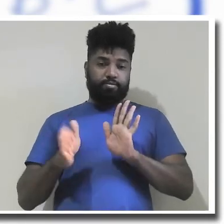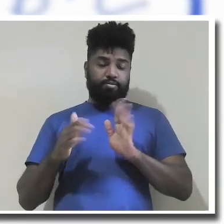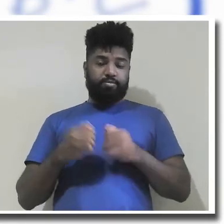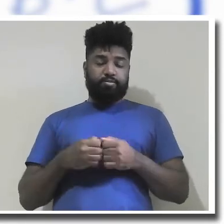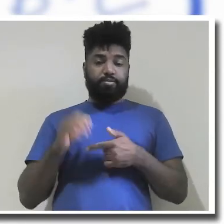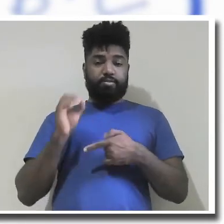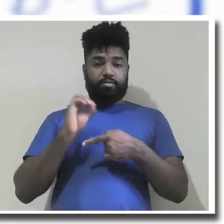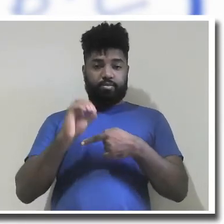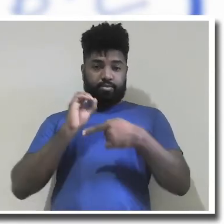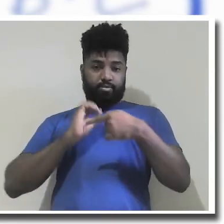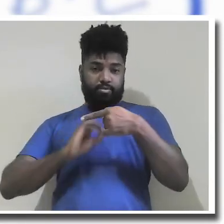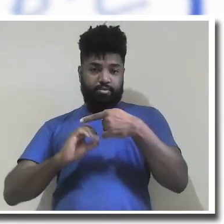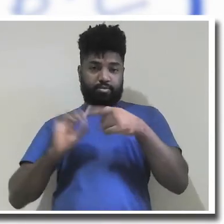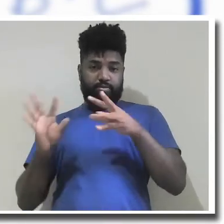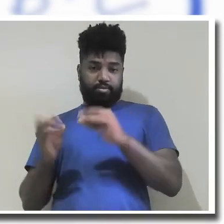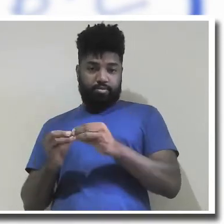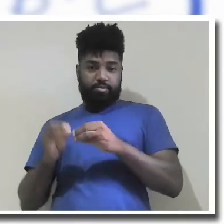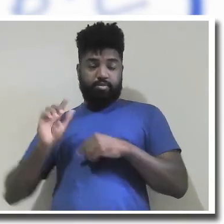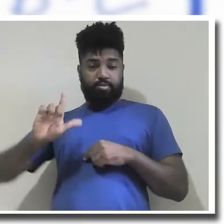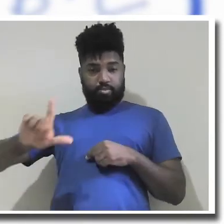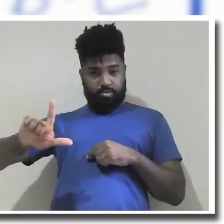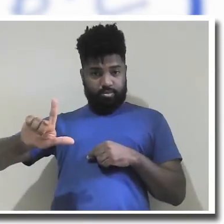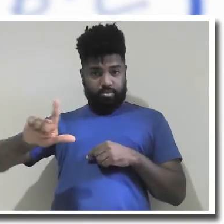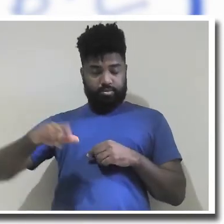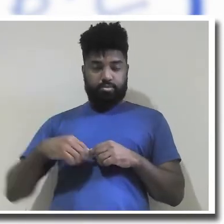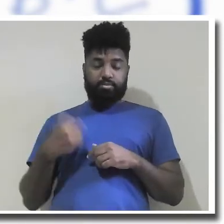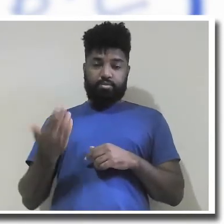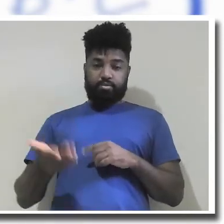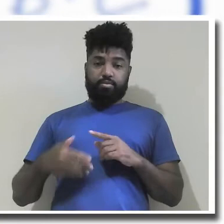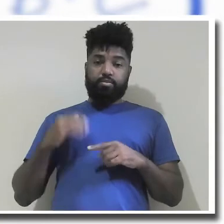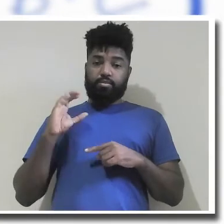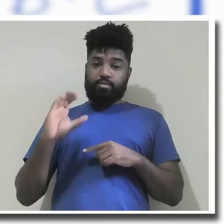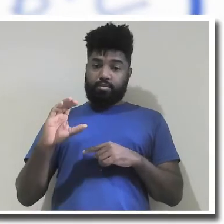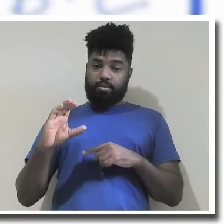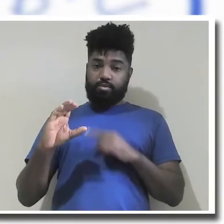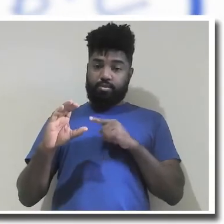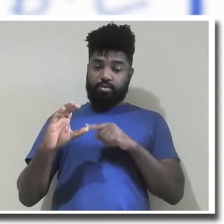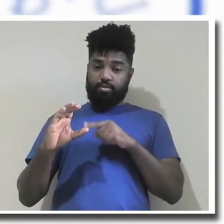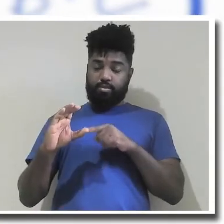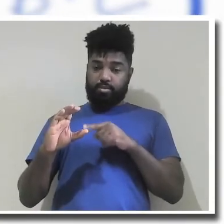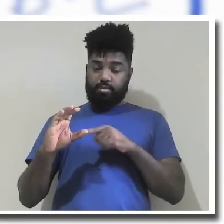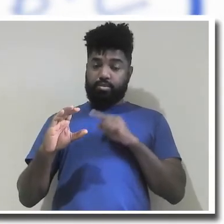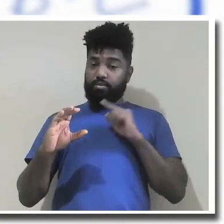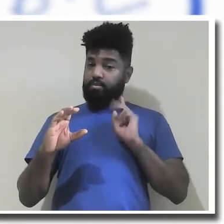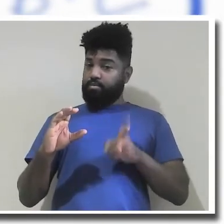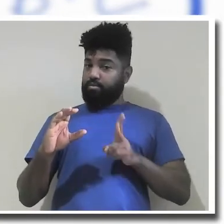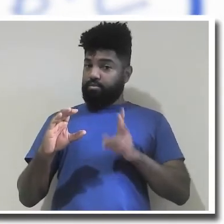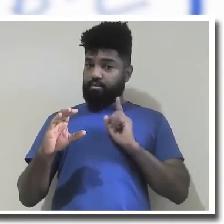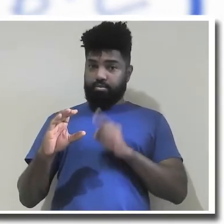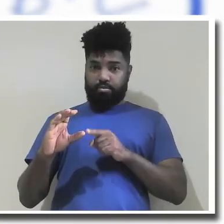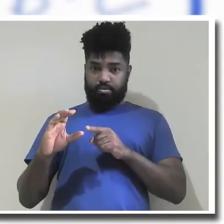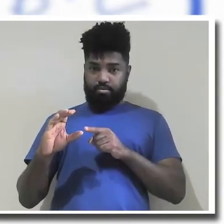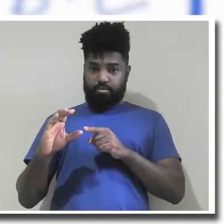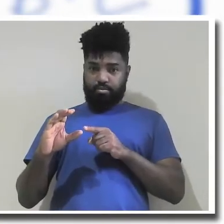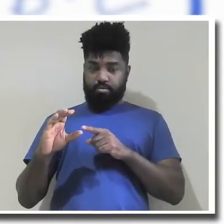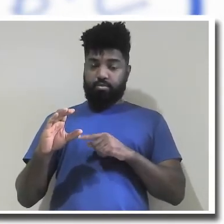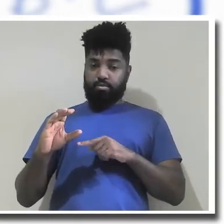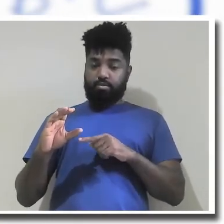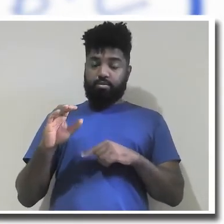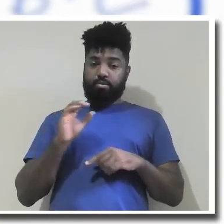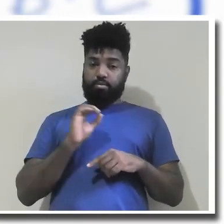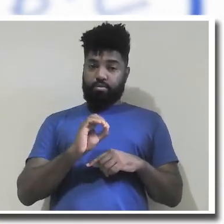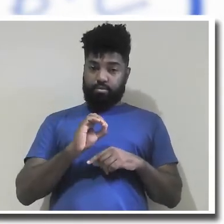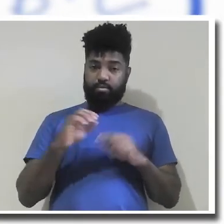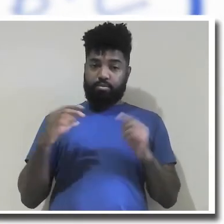dividido por 0 é igual a L, se e somente se 0